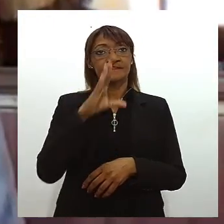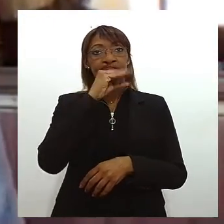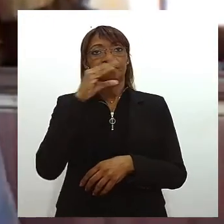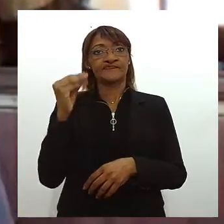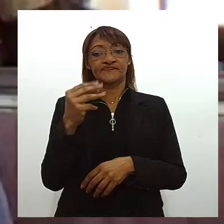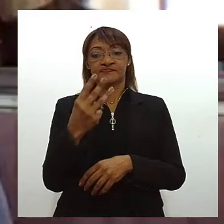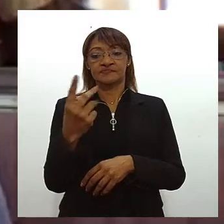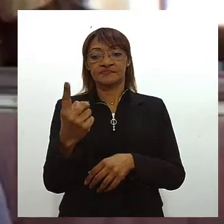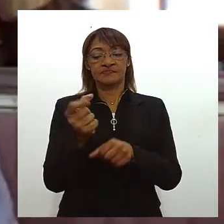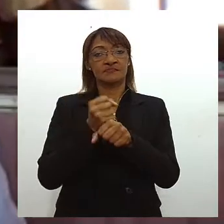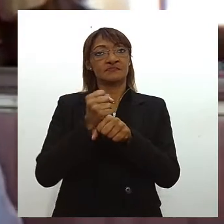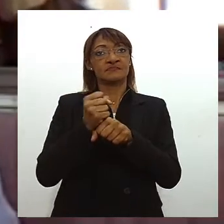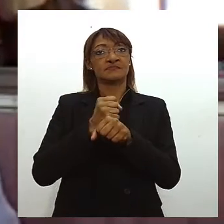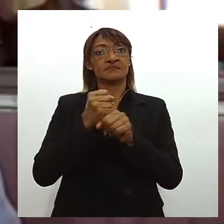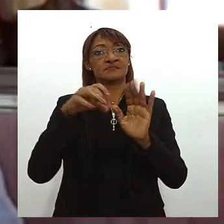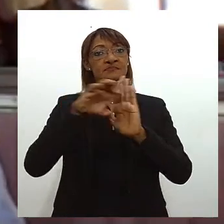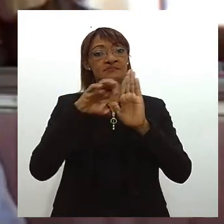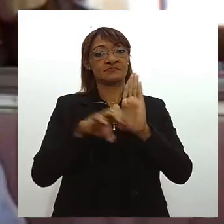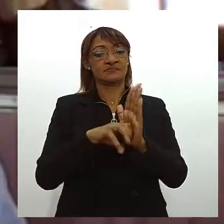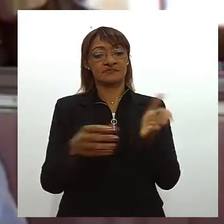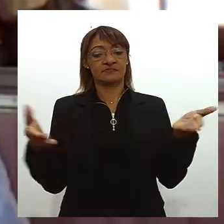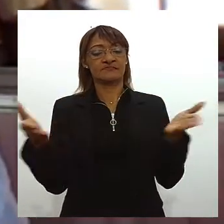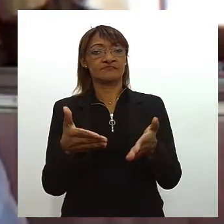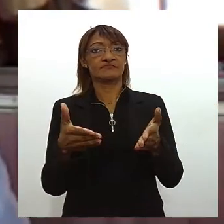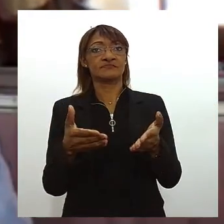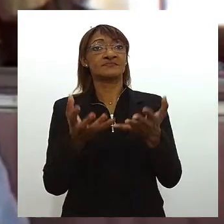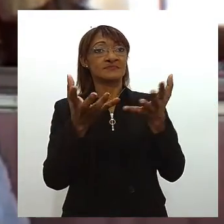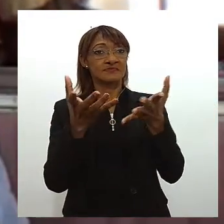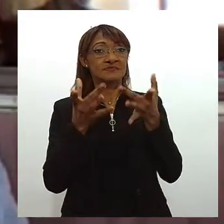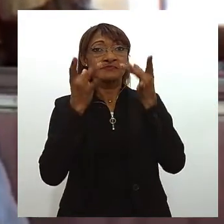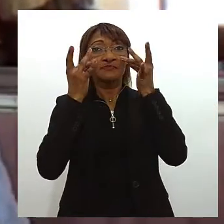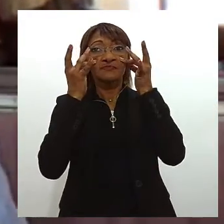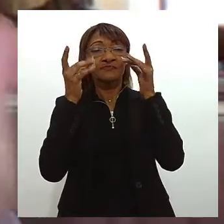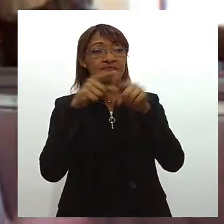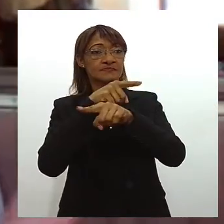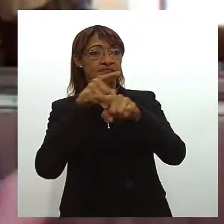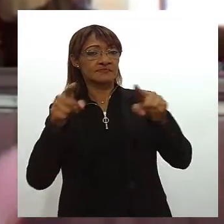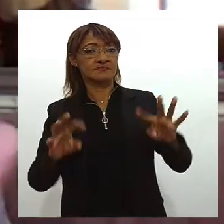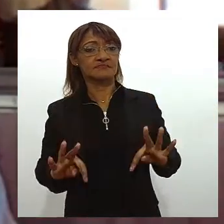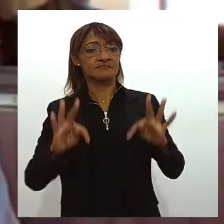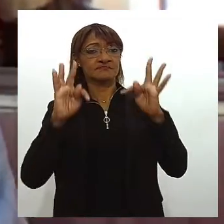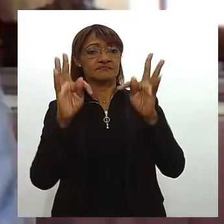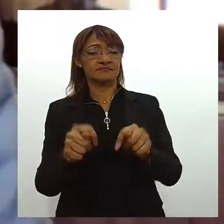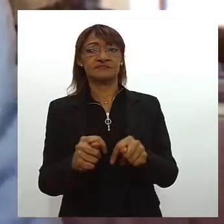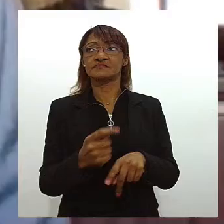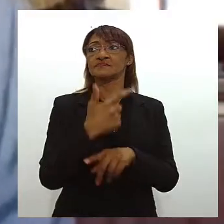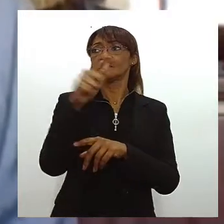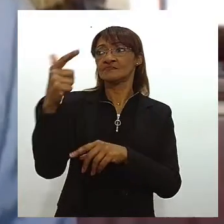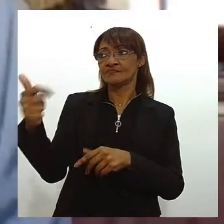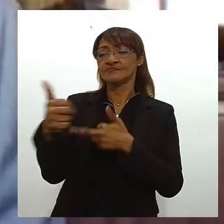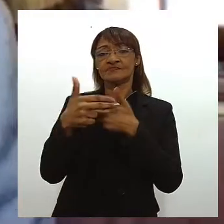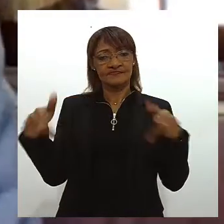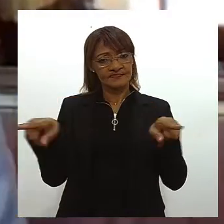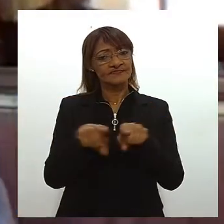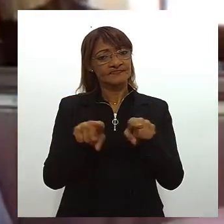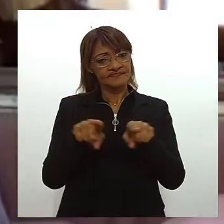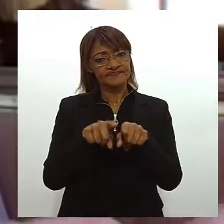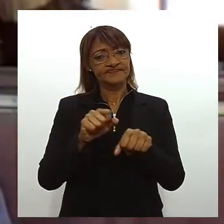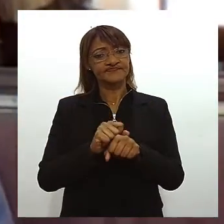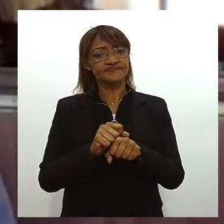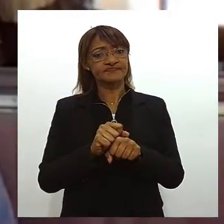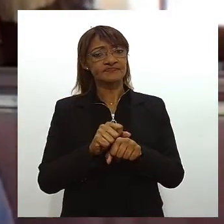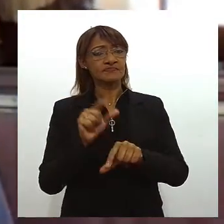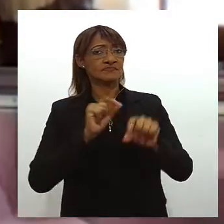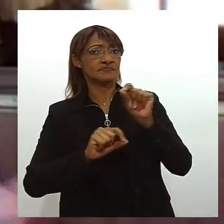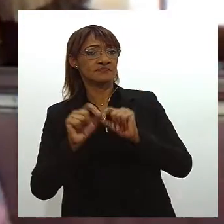desse estatuto, nesse momento, é chamar a atenção para todas essas questões e muitas outras. É chamar a atenção para a necessidade